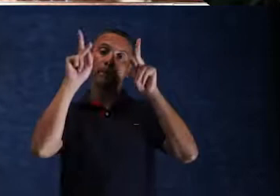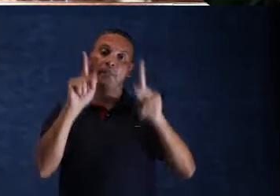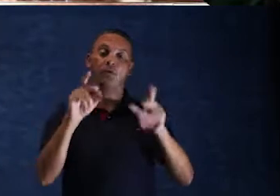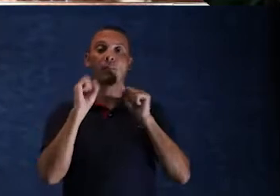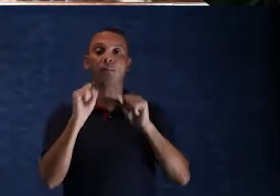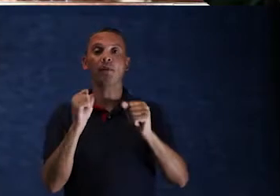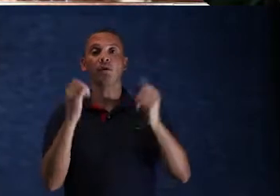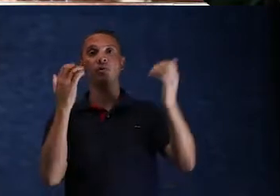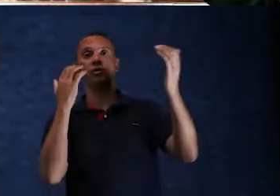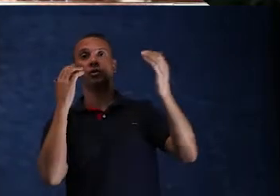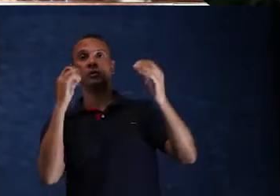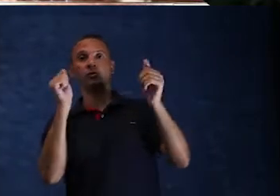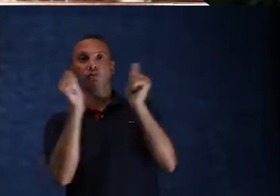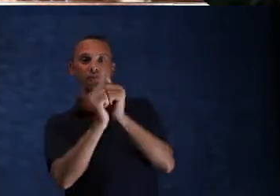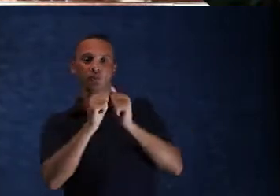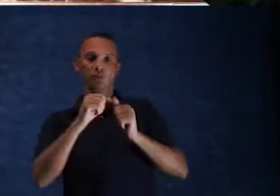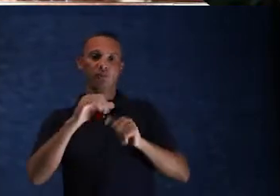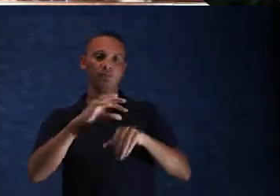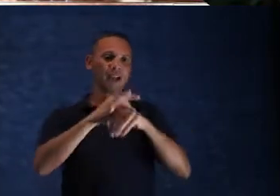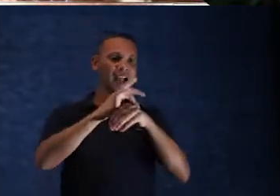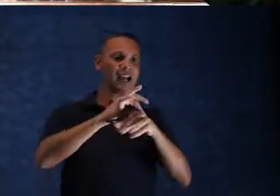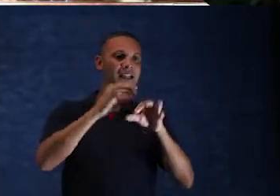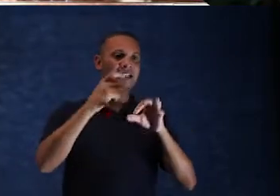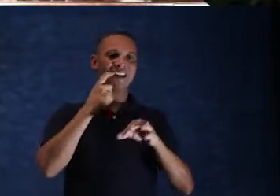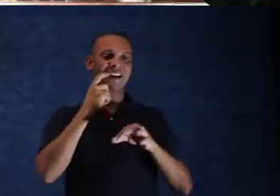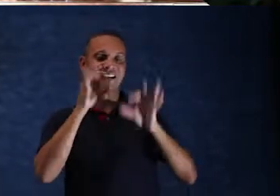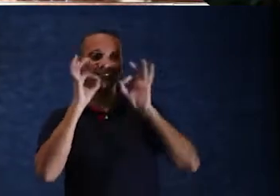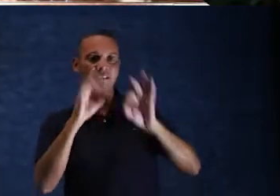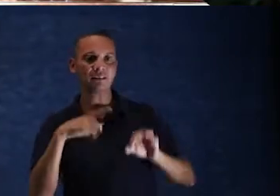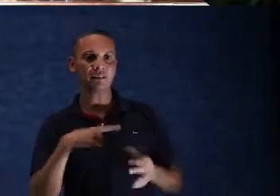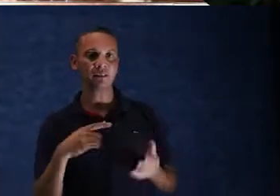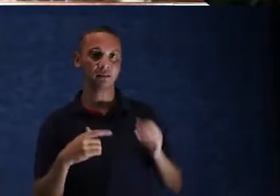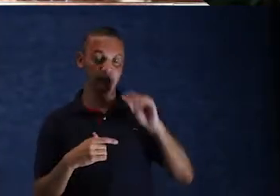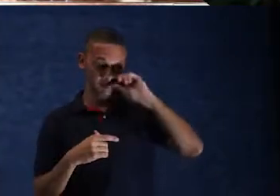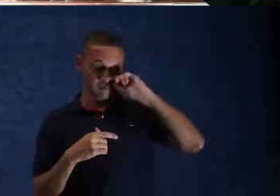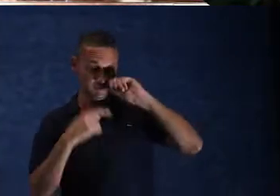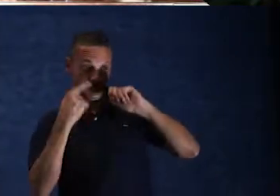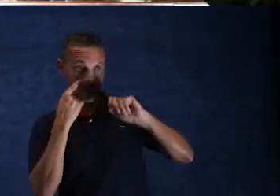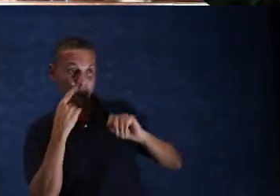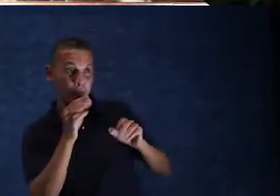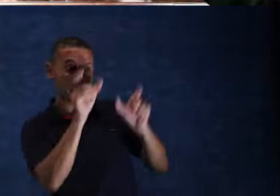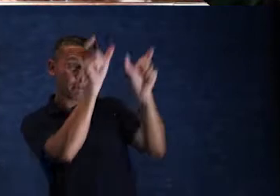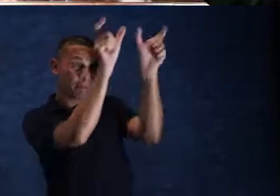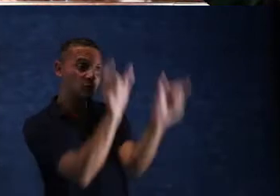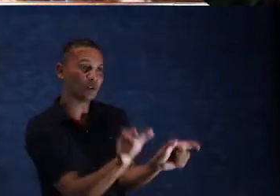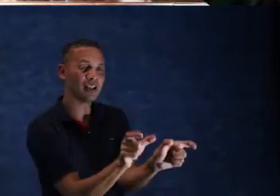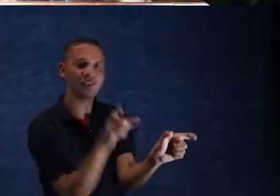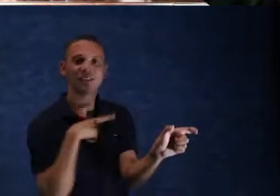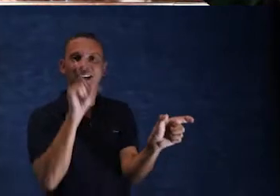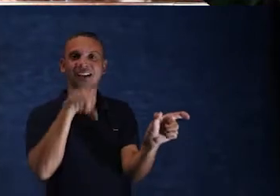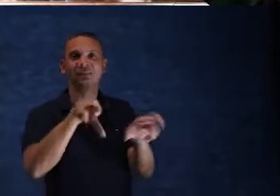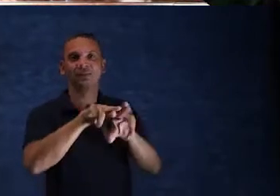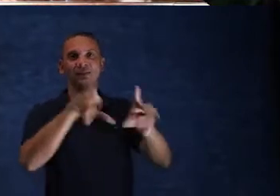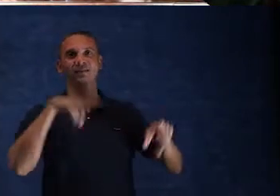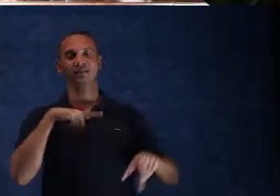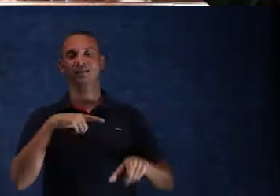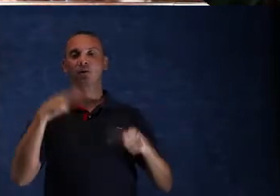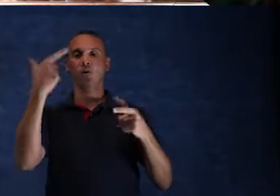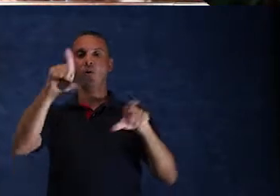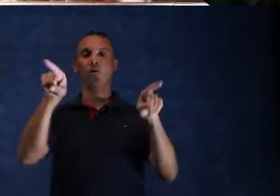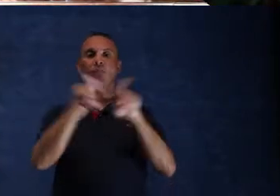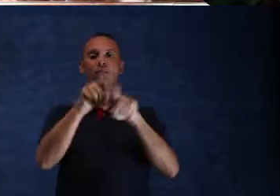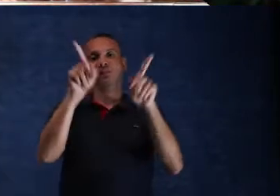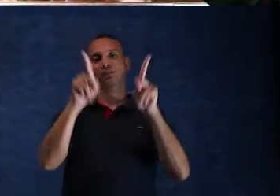ser comparado a de carne e osso. Ele é um personagem que você vê que ele é um personagem, né? Mas nós temos outros